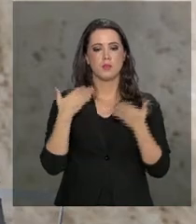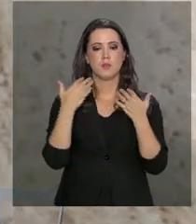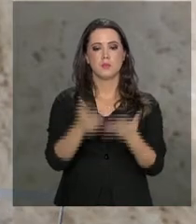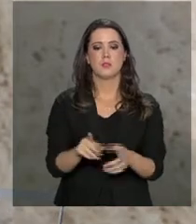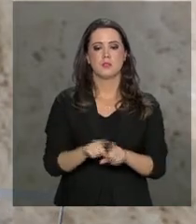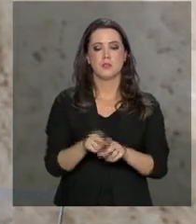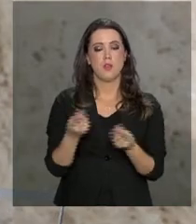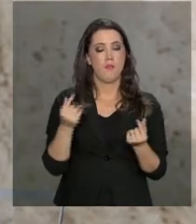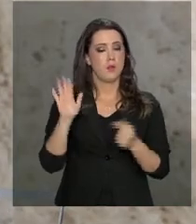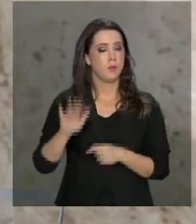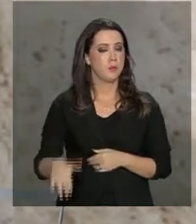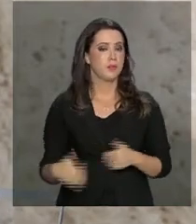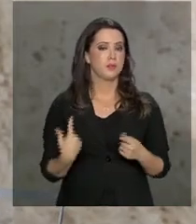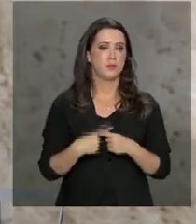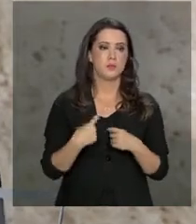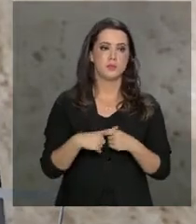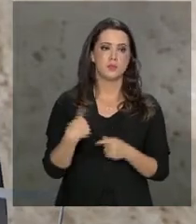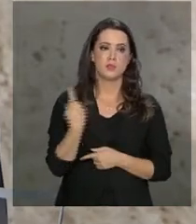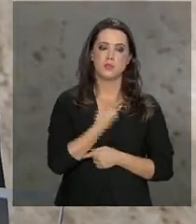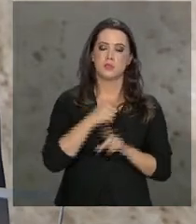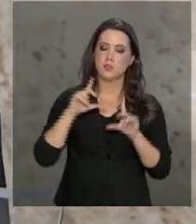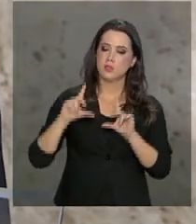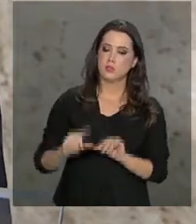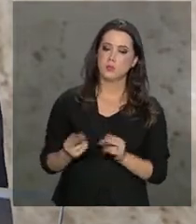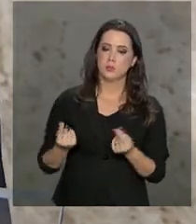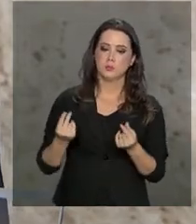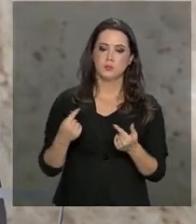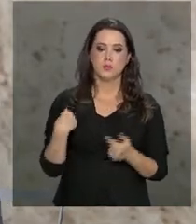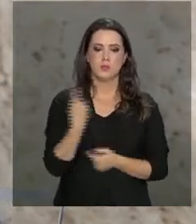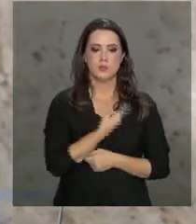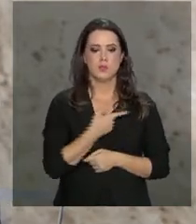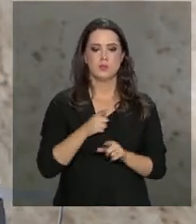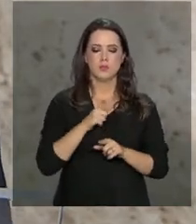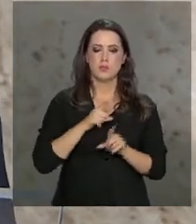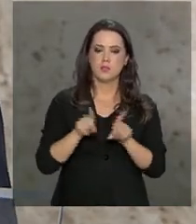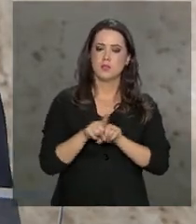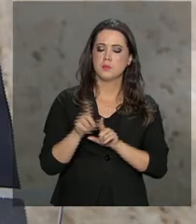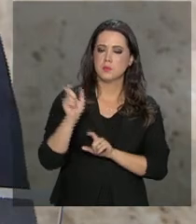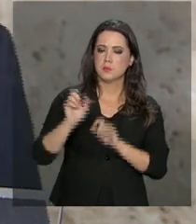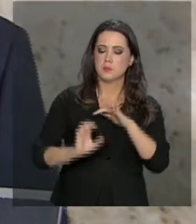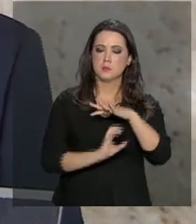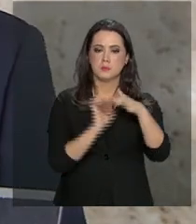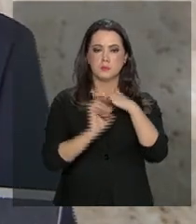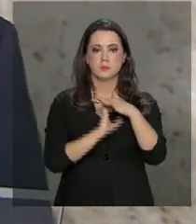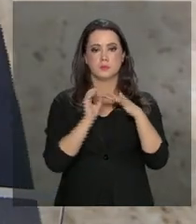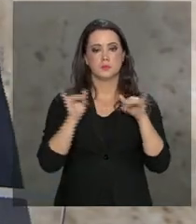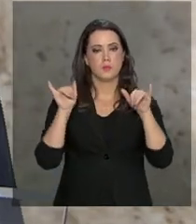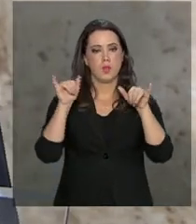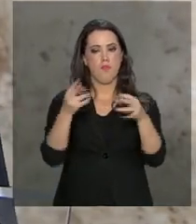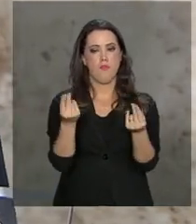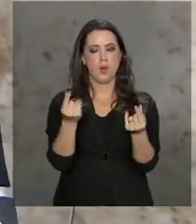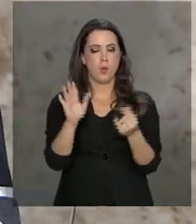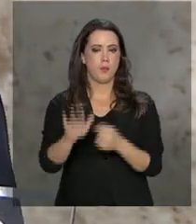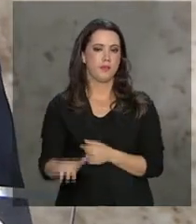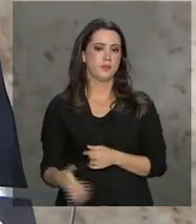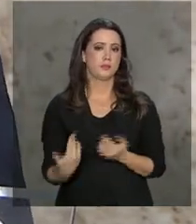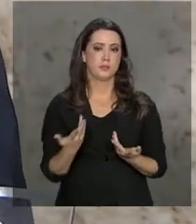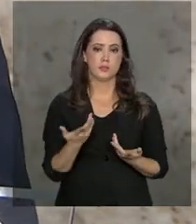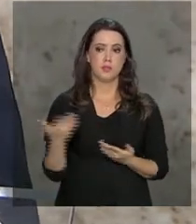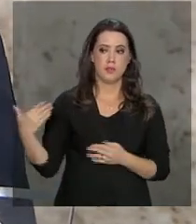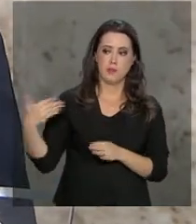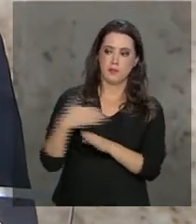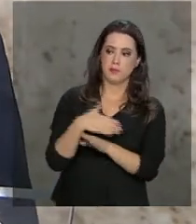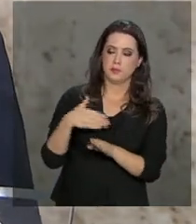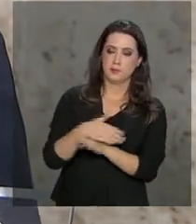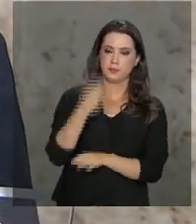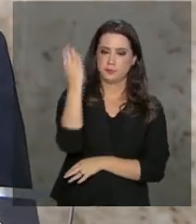muito mais barato teremos competitividade nós teremos companhias dessas chamadas companhias de baixo custo que irão